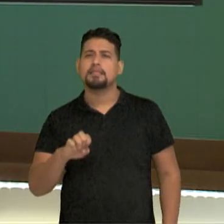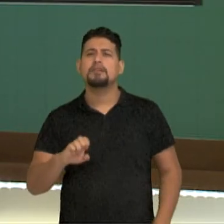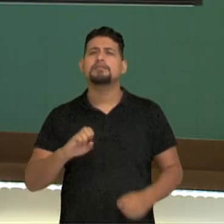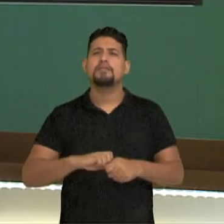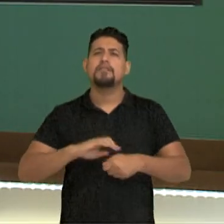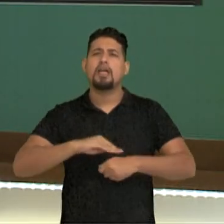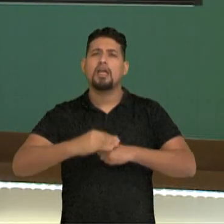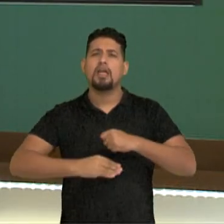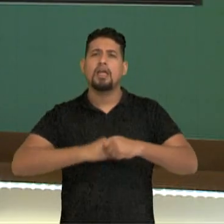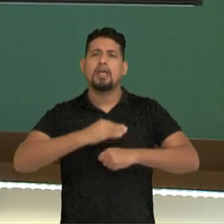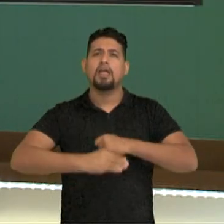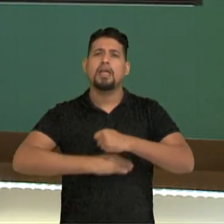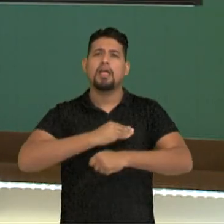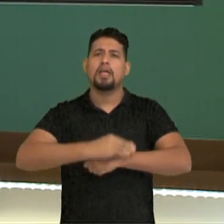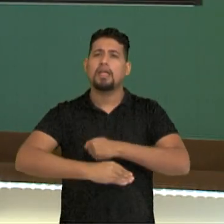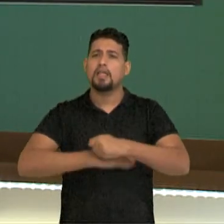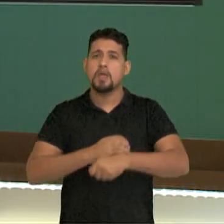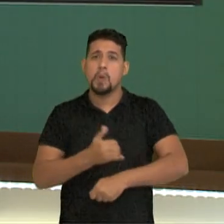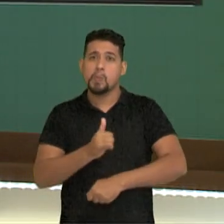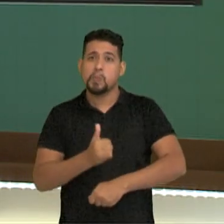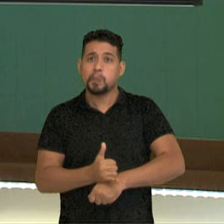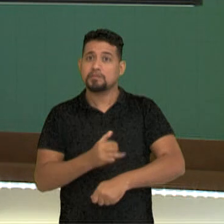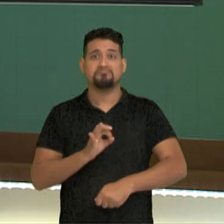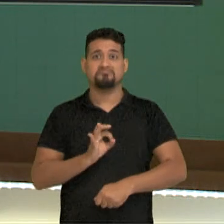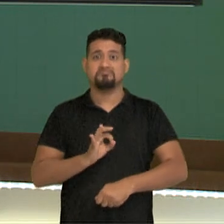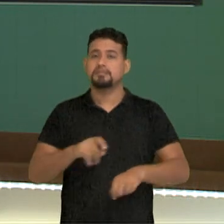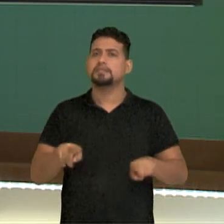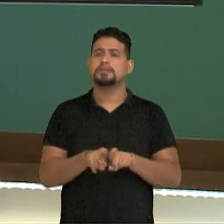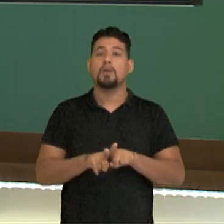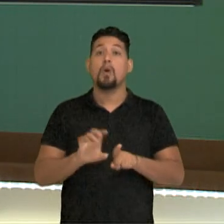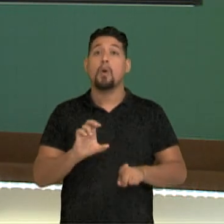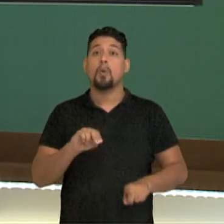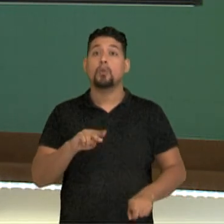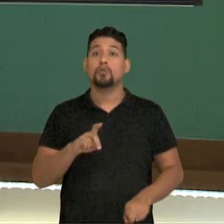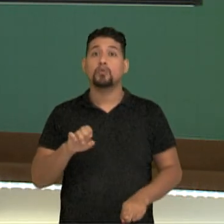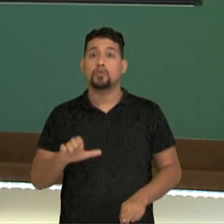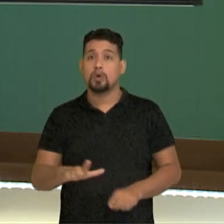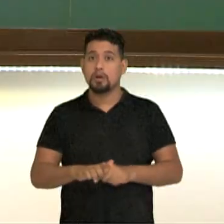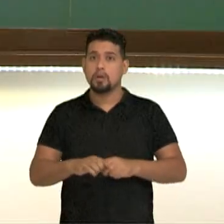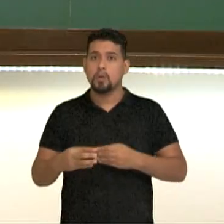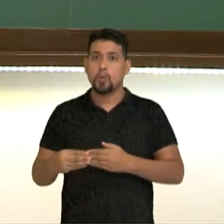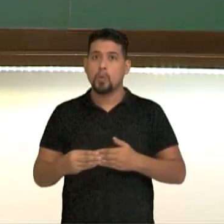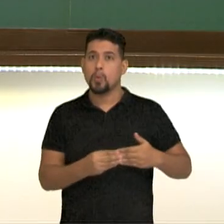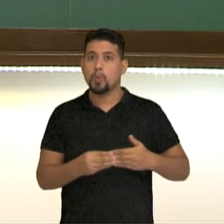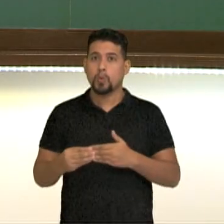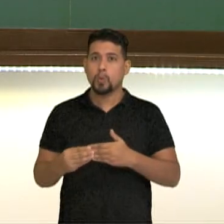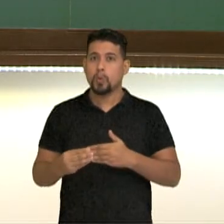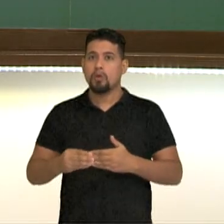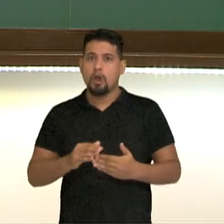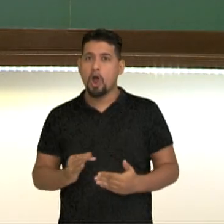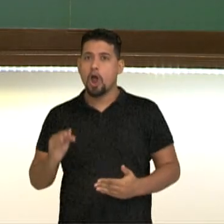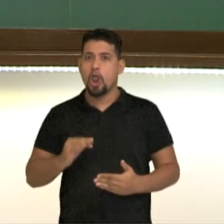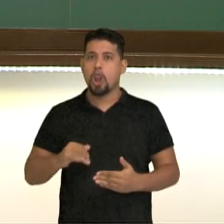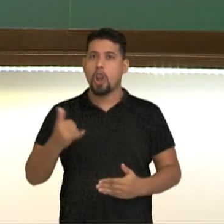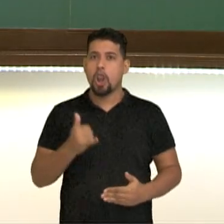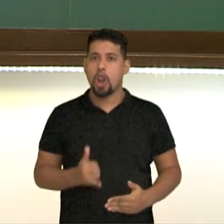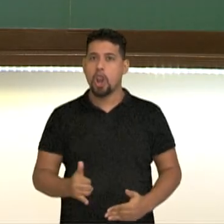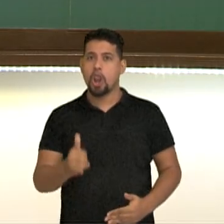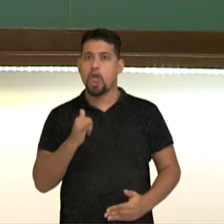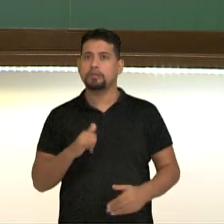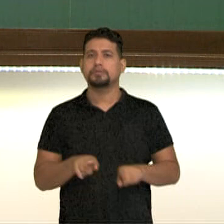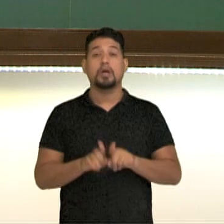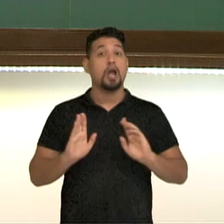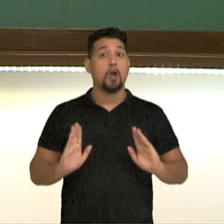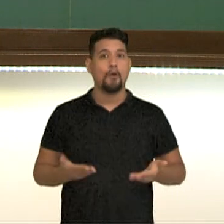o assunto relacionado ao condutor térmico, condutor elétrico. E nesta aula nós vamos